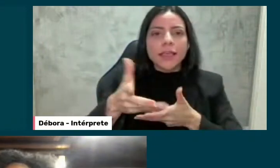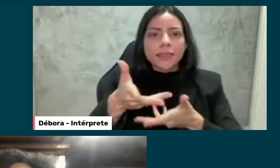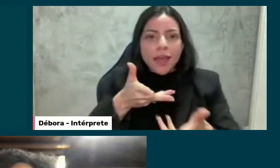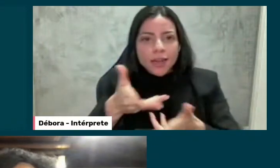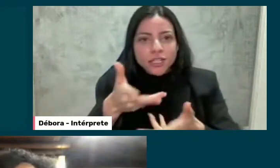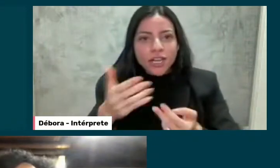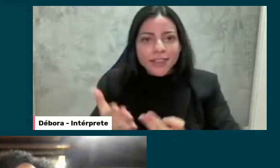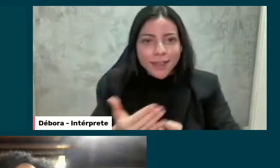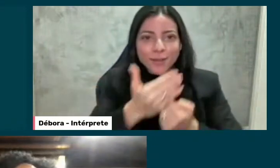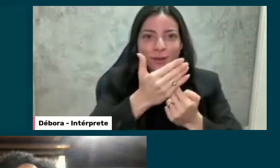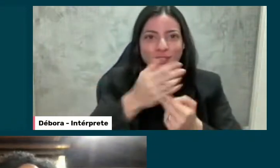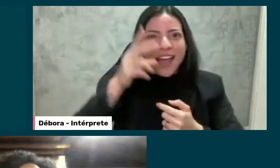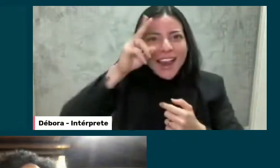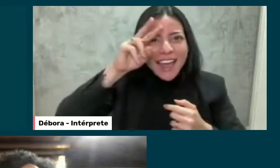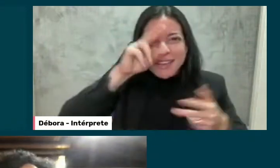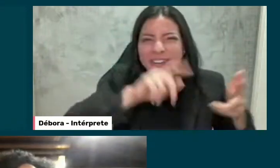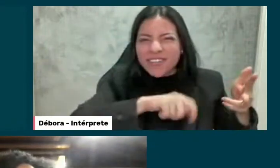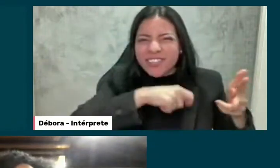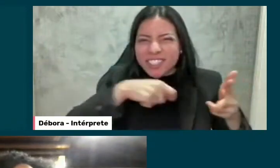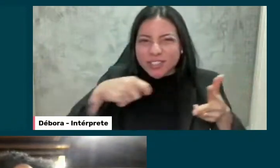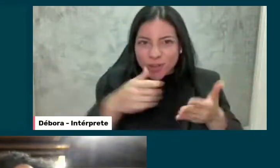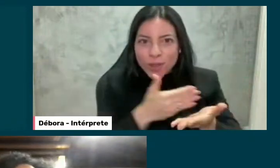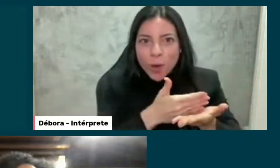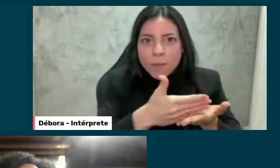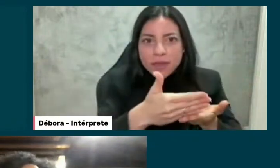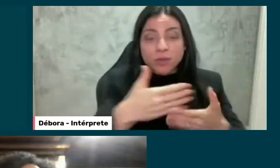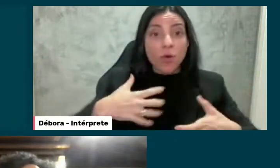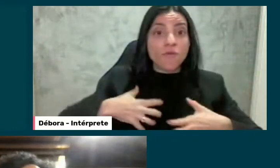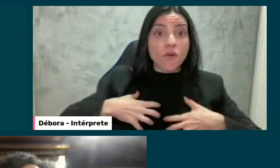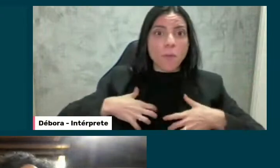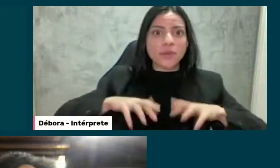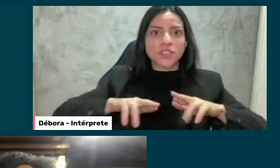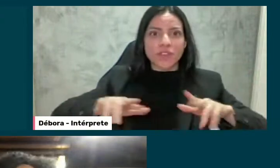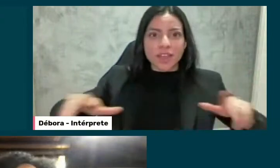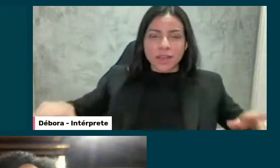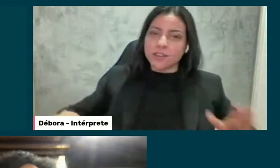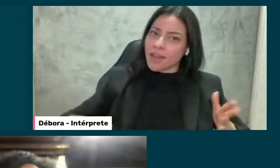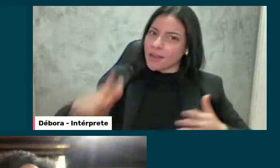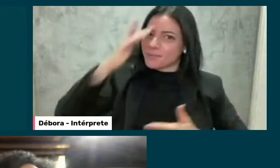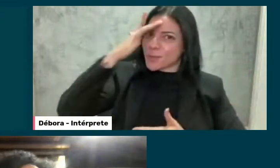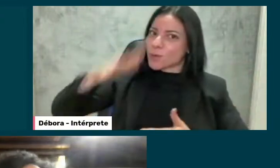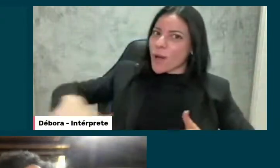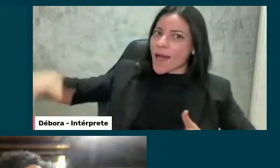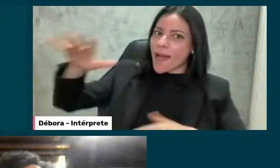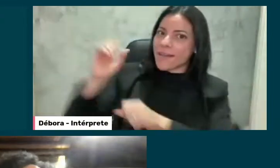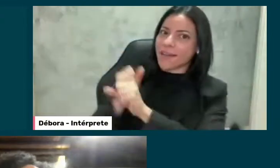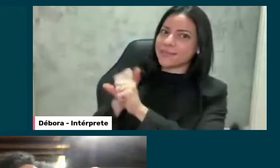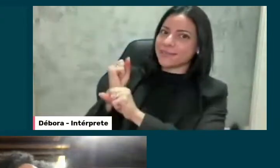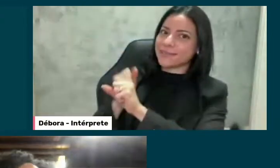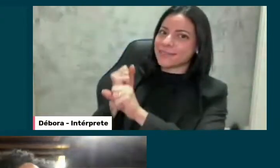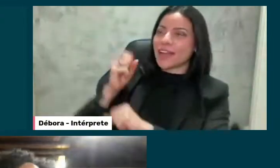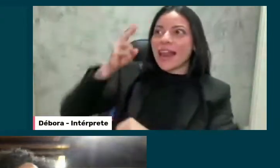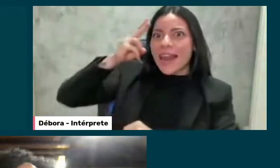vídeo lá de diversas formas diferentes? Quem é mais velho aqui com programação vai lembrar como foi a gente aprender a arrastar